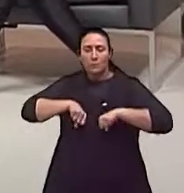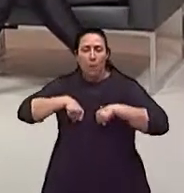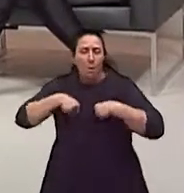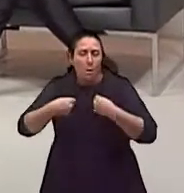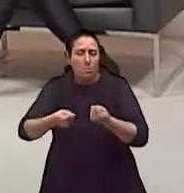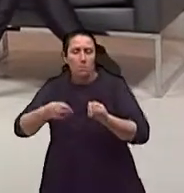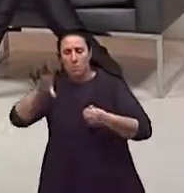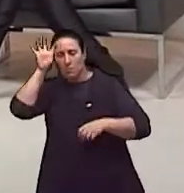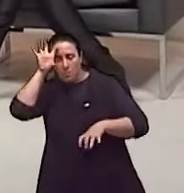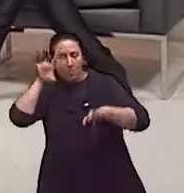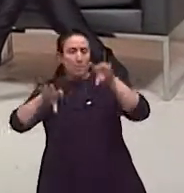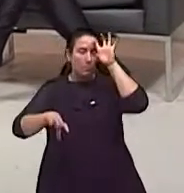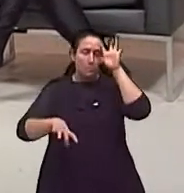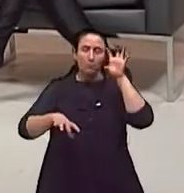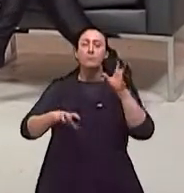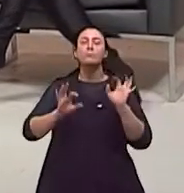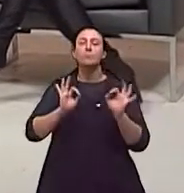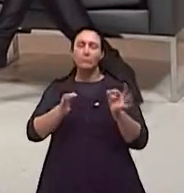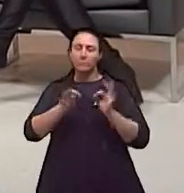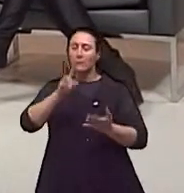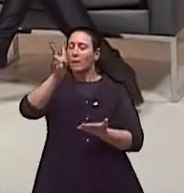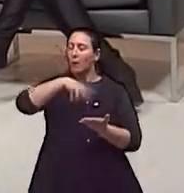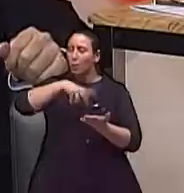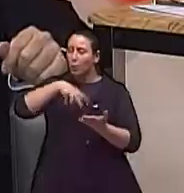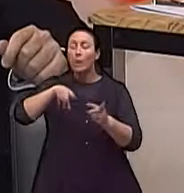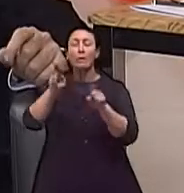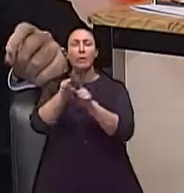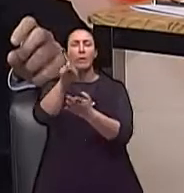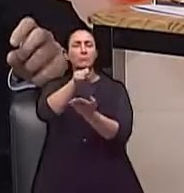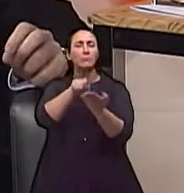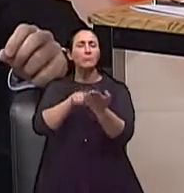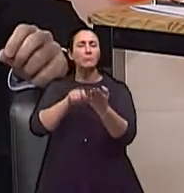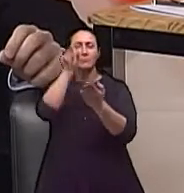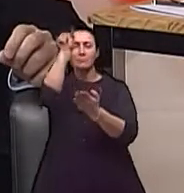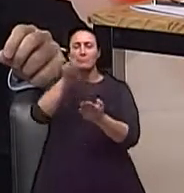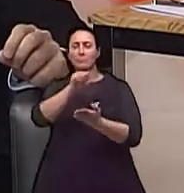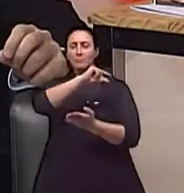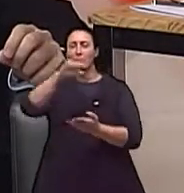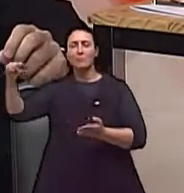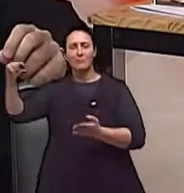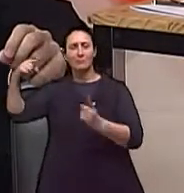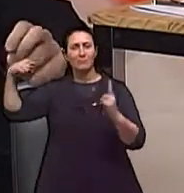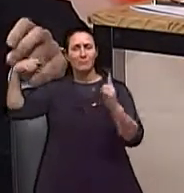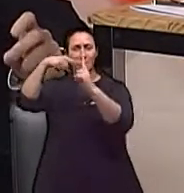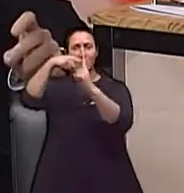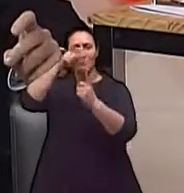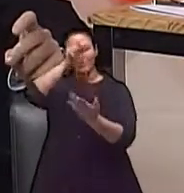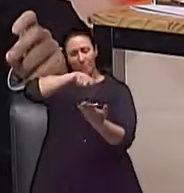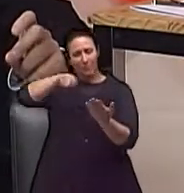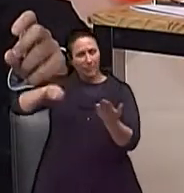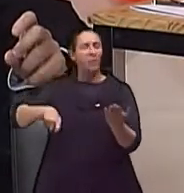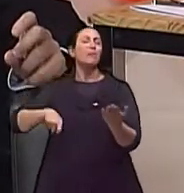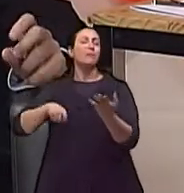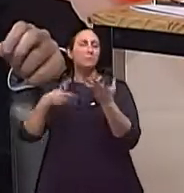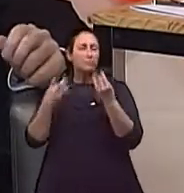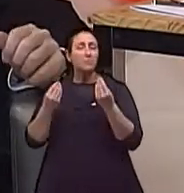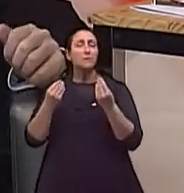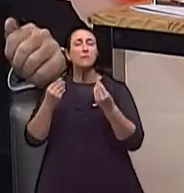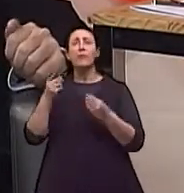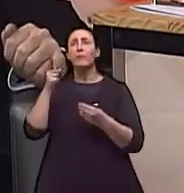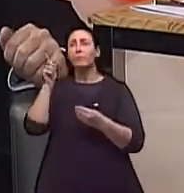decorar número de ler leitura palavras cruzadas e hoje pesquisas recentes apontam mais duas coisas que nós podemos